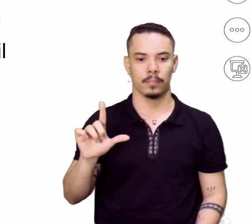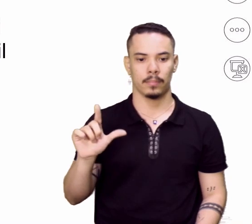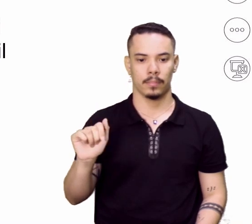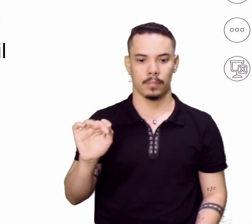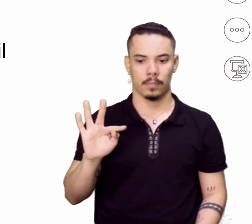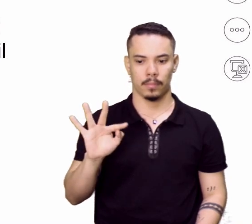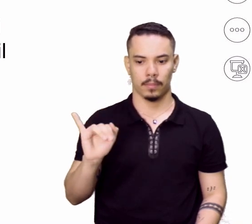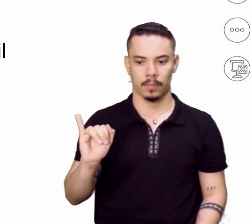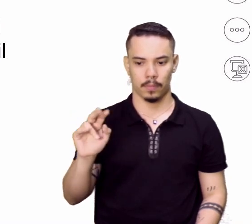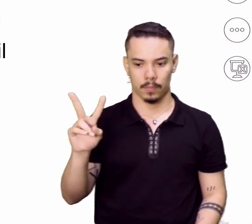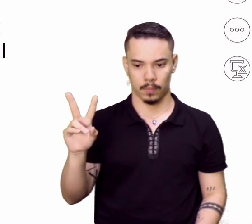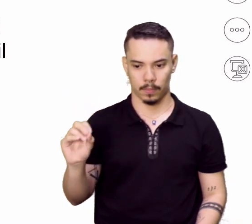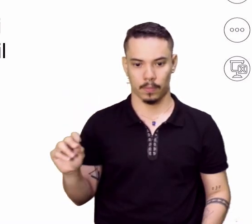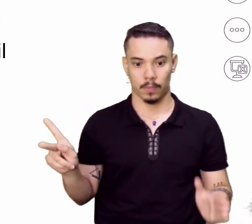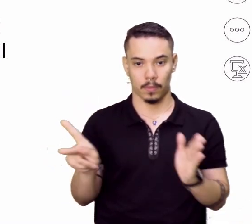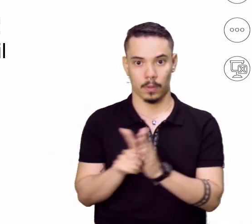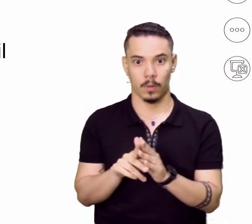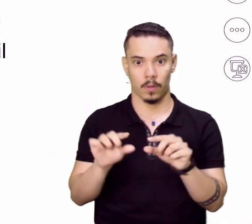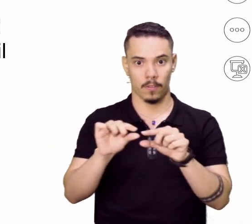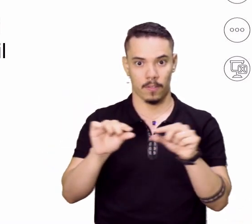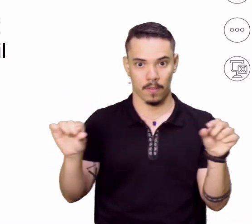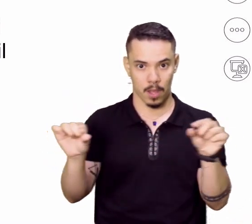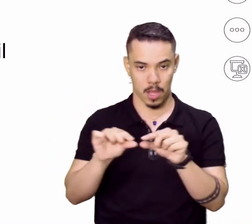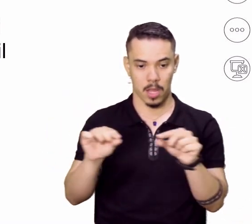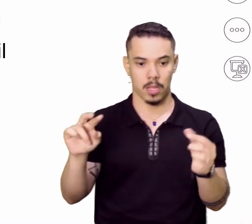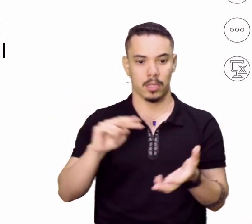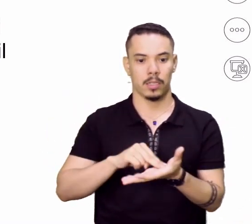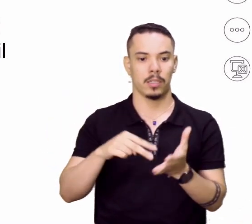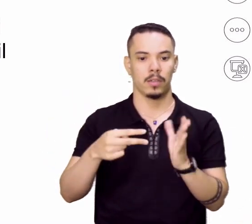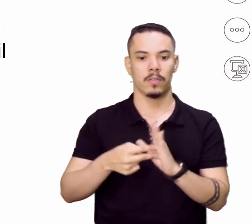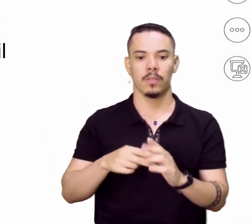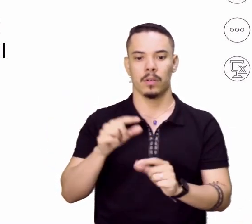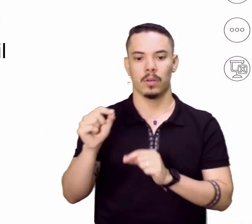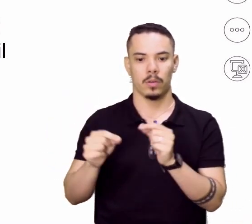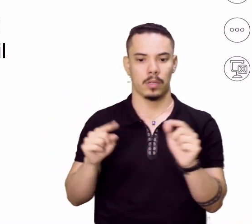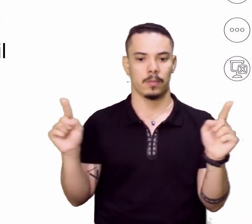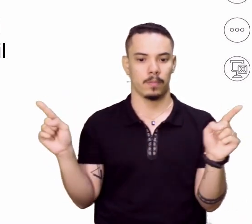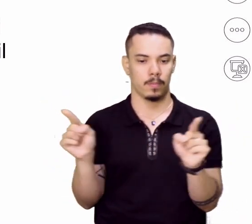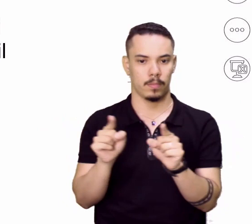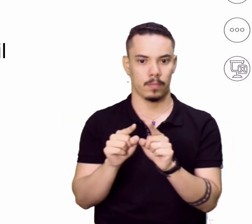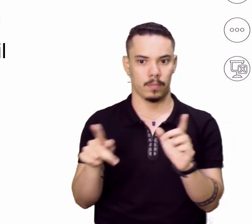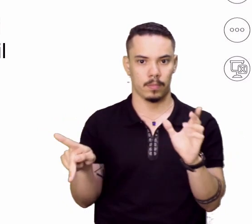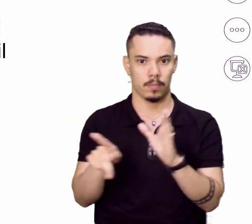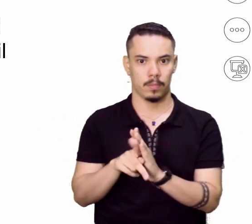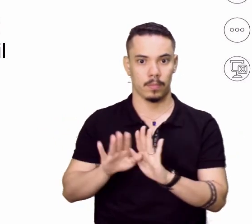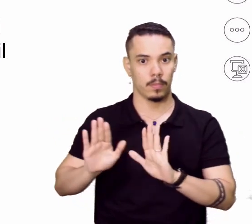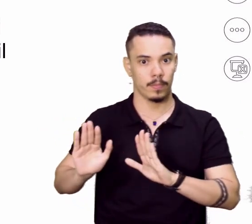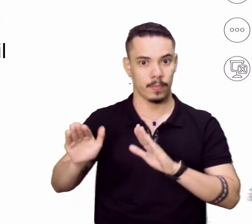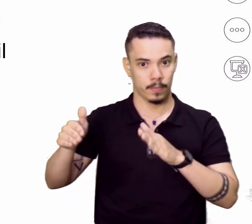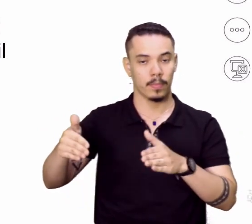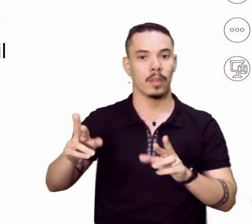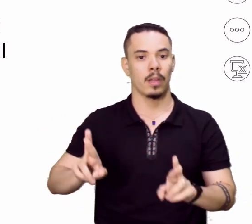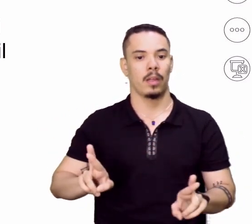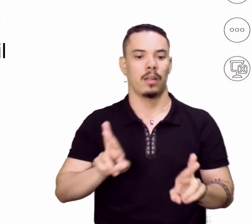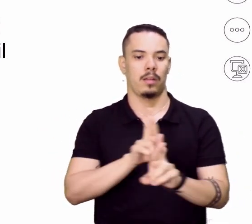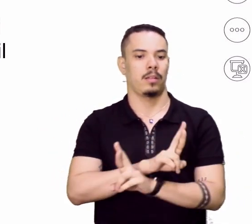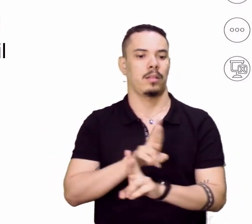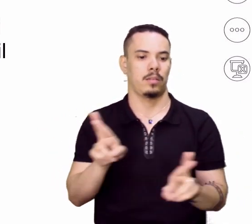defining clause, dessa frase que é uma frase restritiva, relaciona as